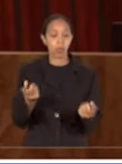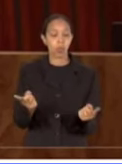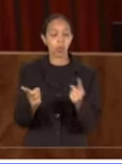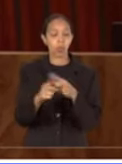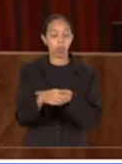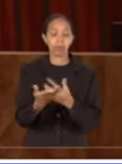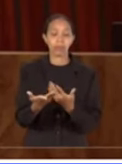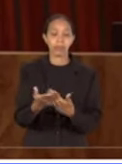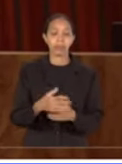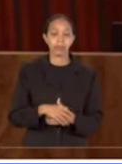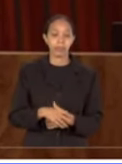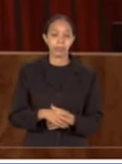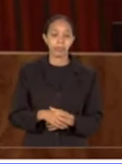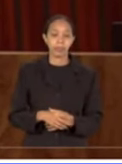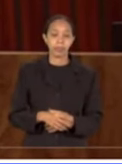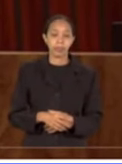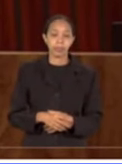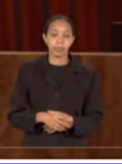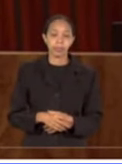contraditada.